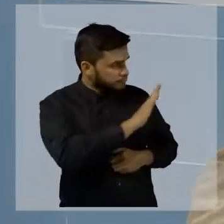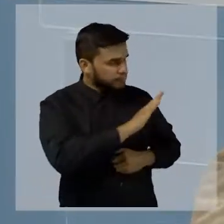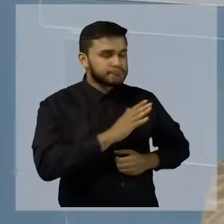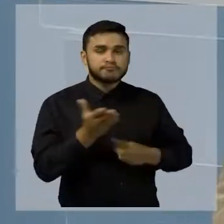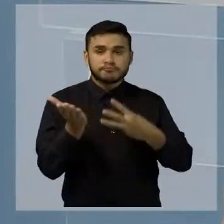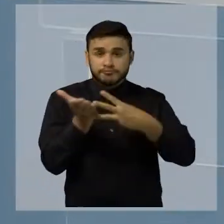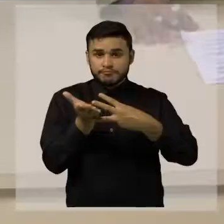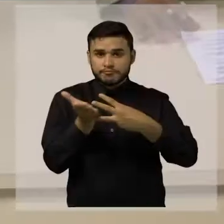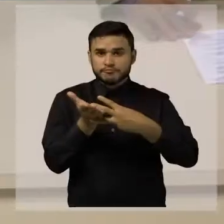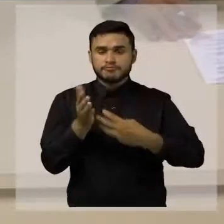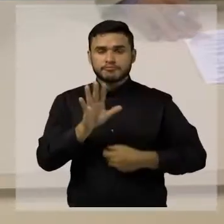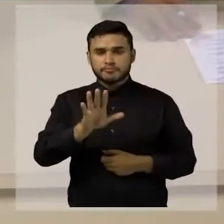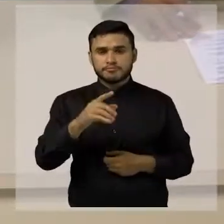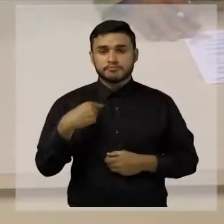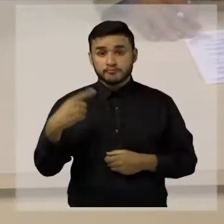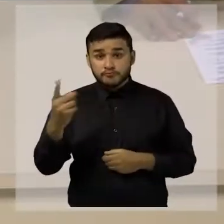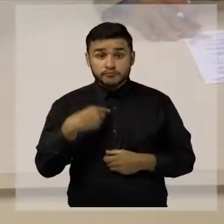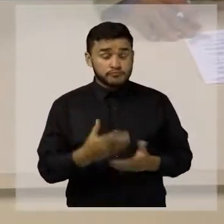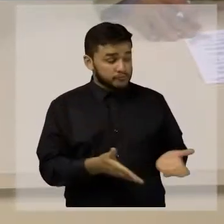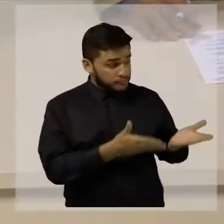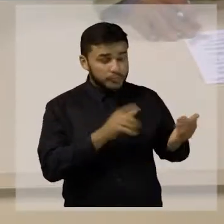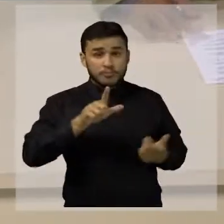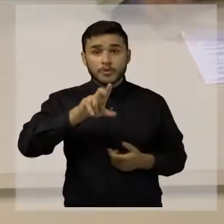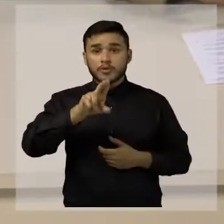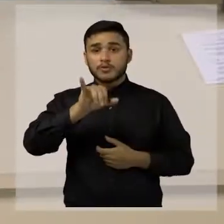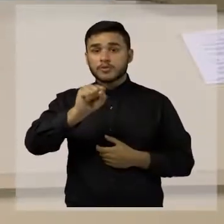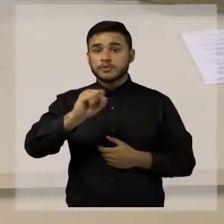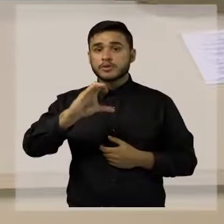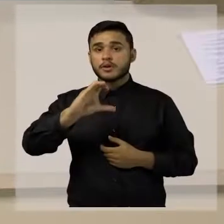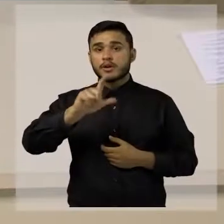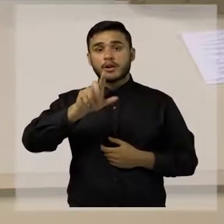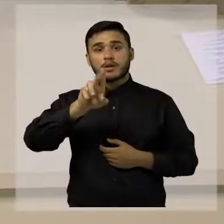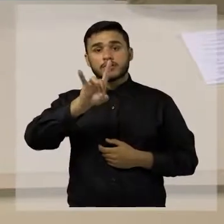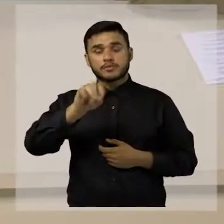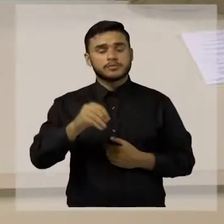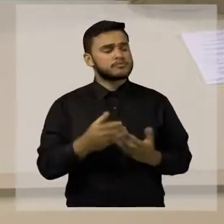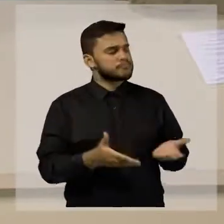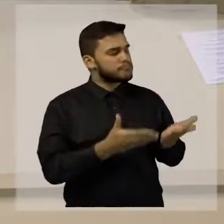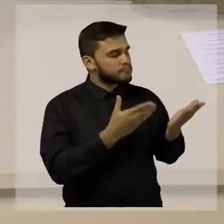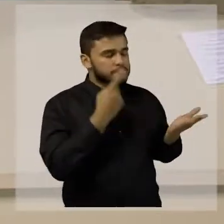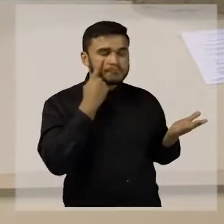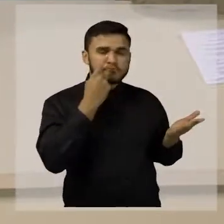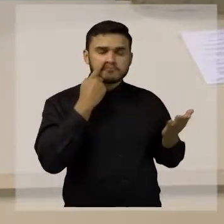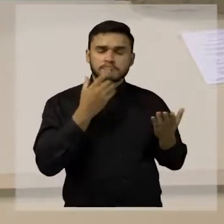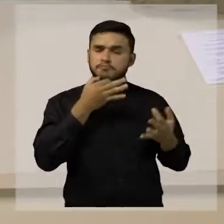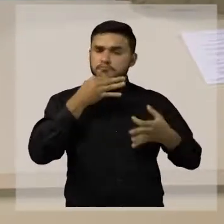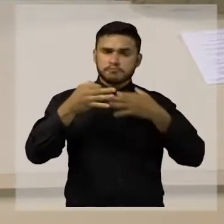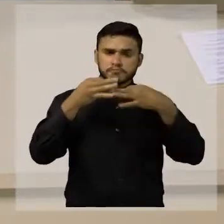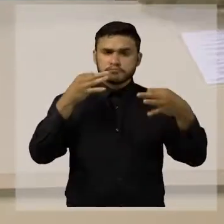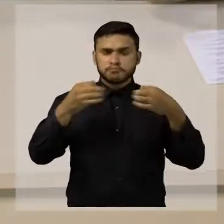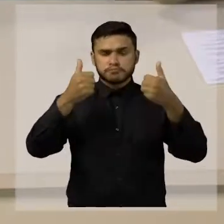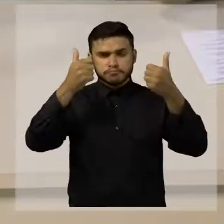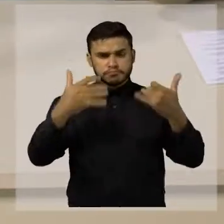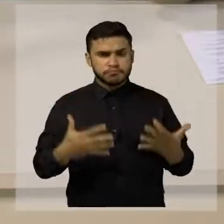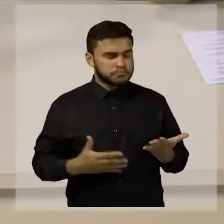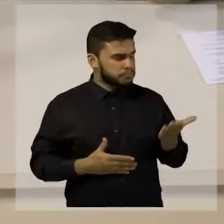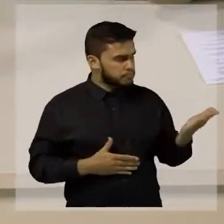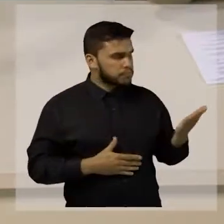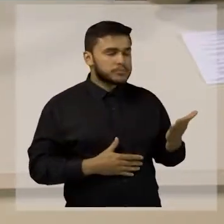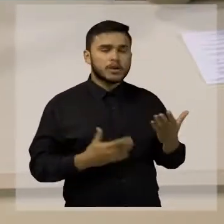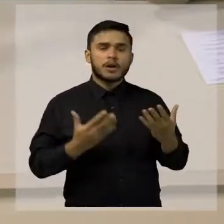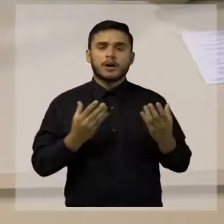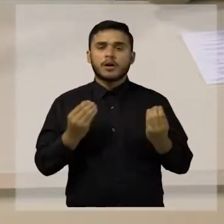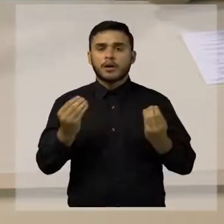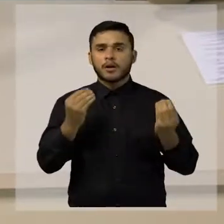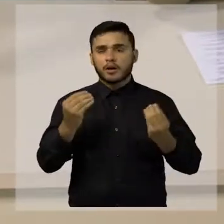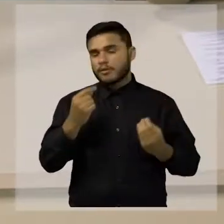Nós voltaremos daqui a pouquinho com o consultor político Luiz Cláudio Ferreira Barbosa, avaliando mais situações importantes que definem